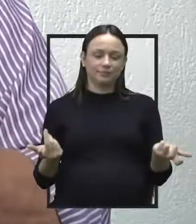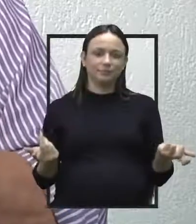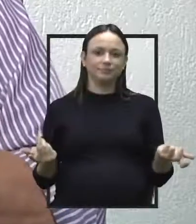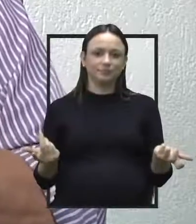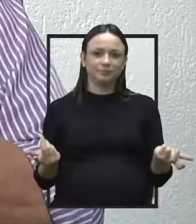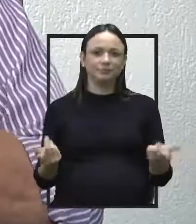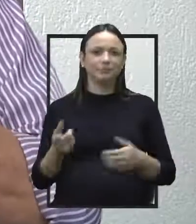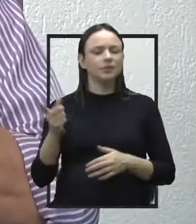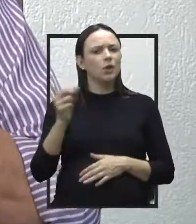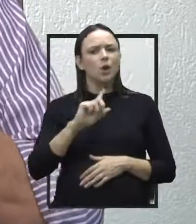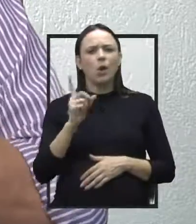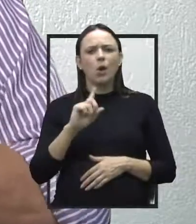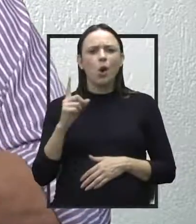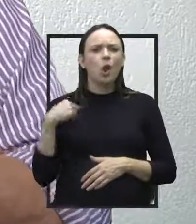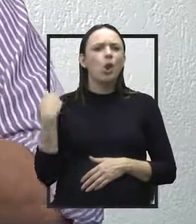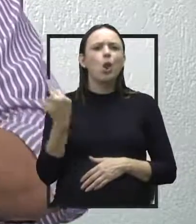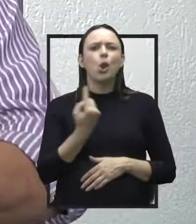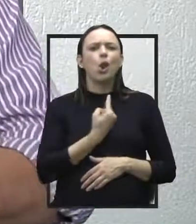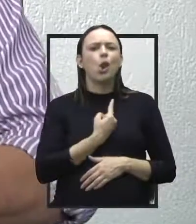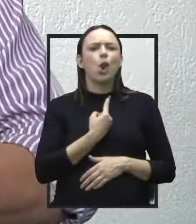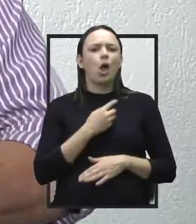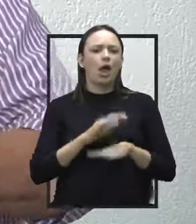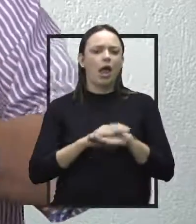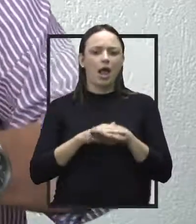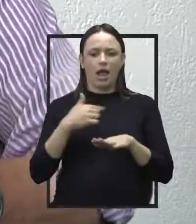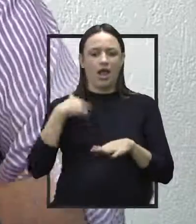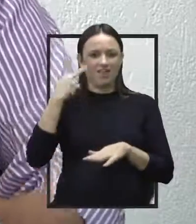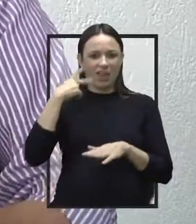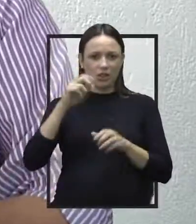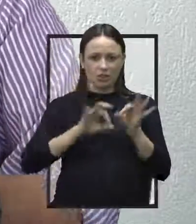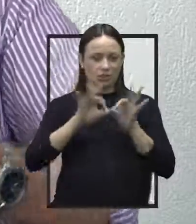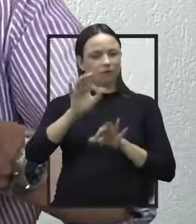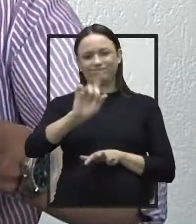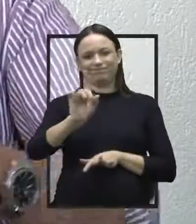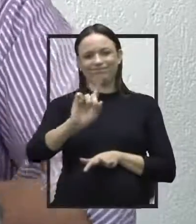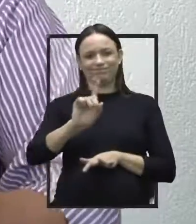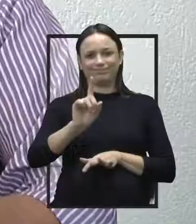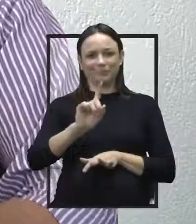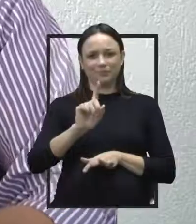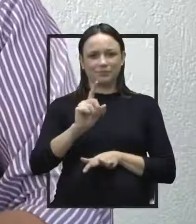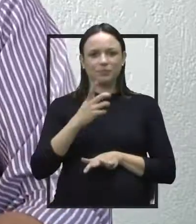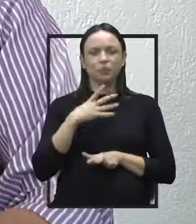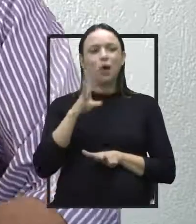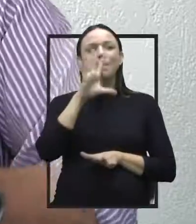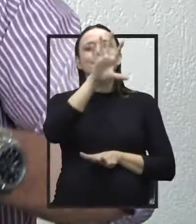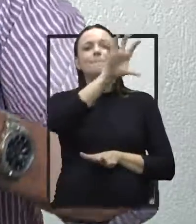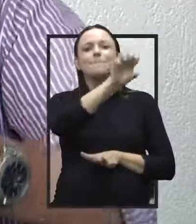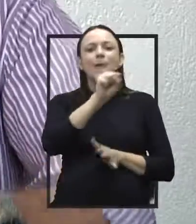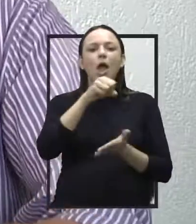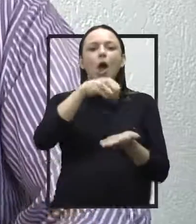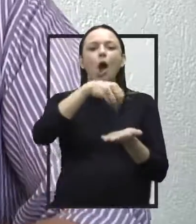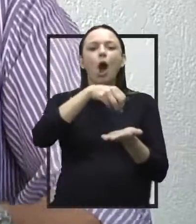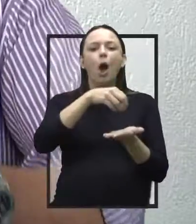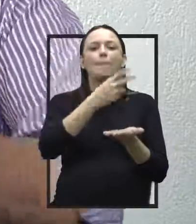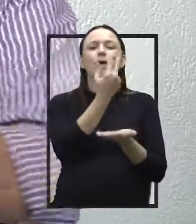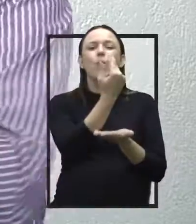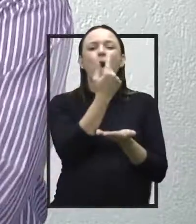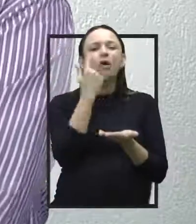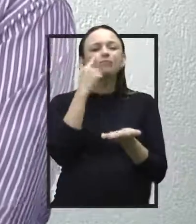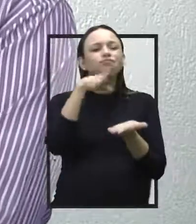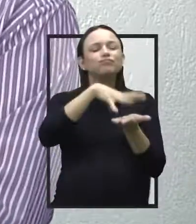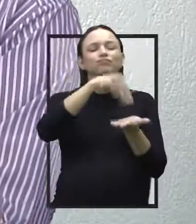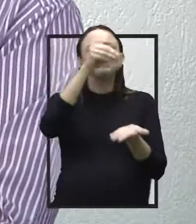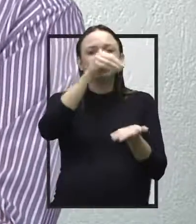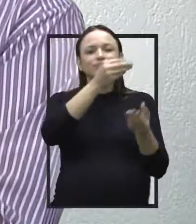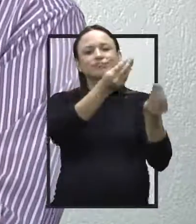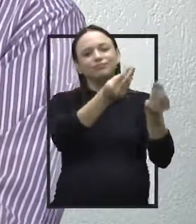é de competência nossa do vereador elaborar o projeto. Nós pegamos nessas cidades que tem a cópia do projeto e